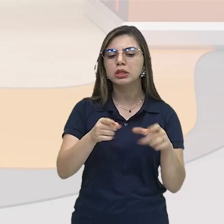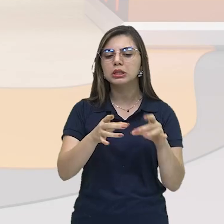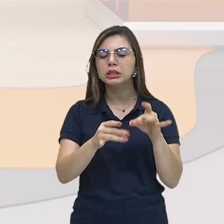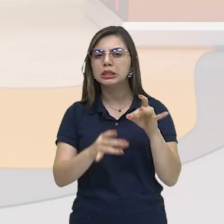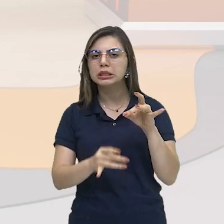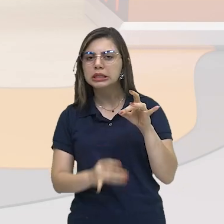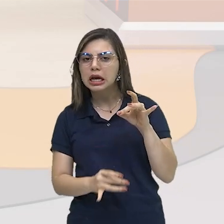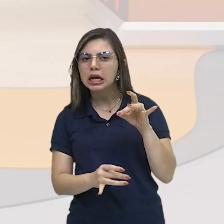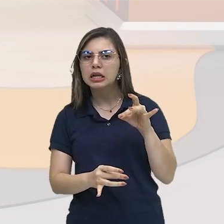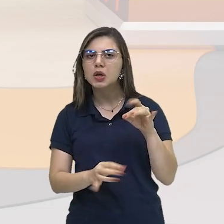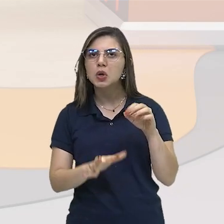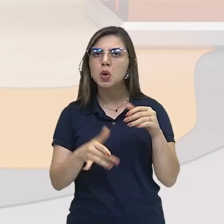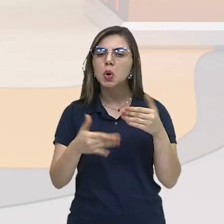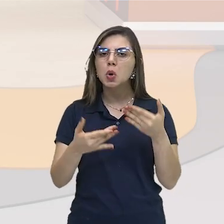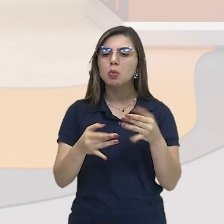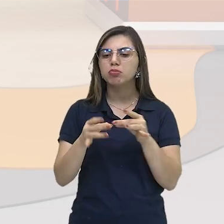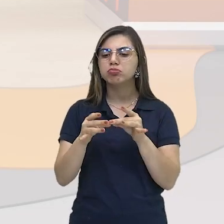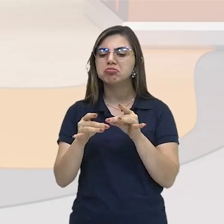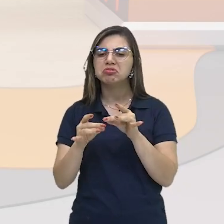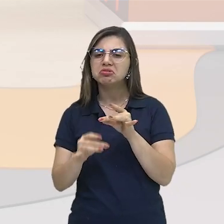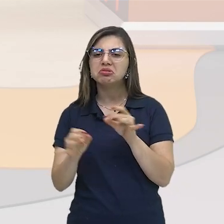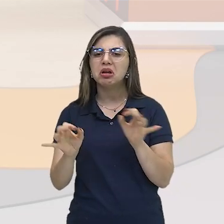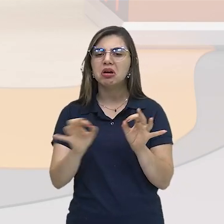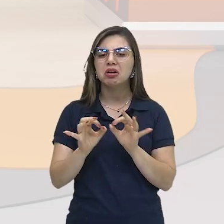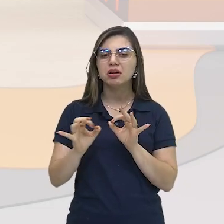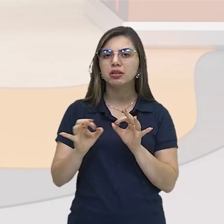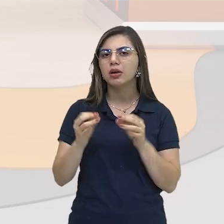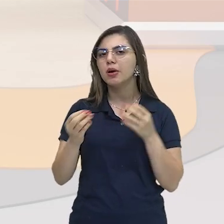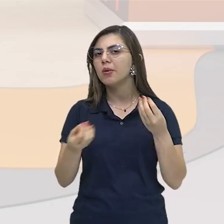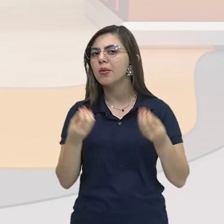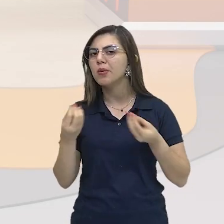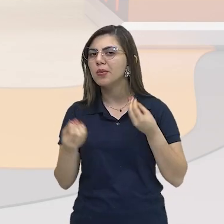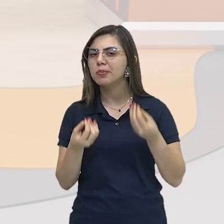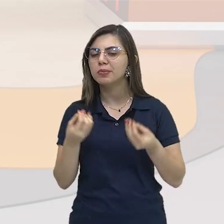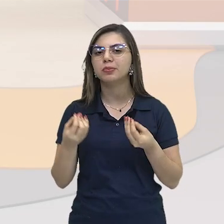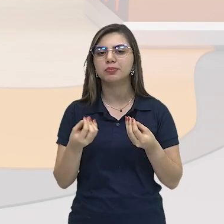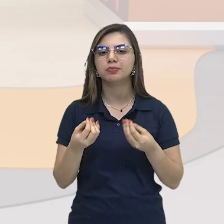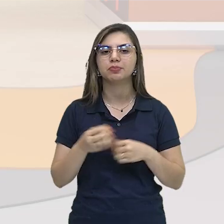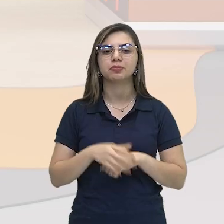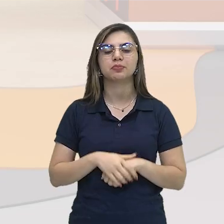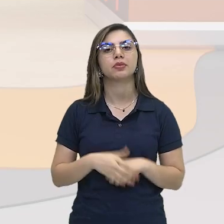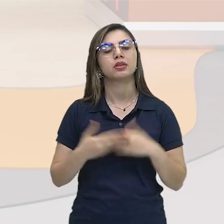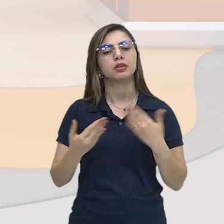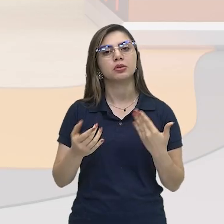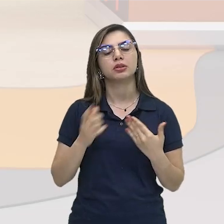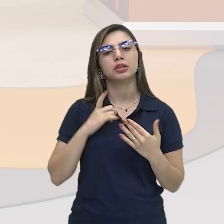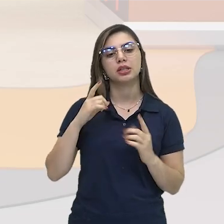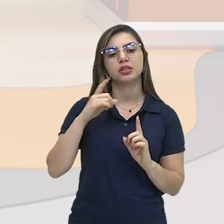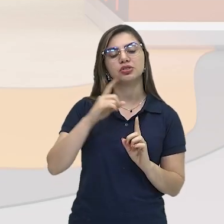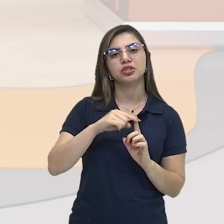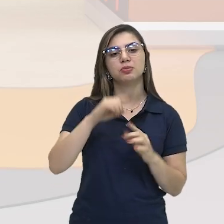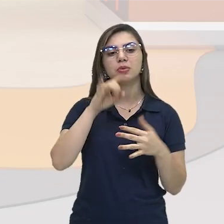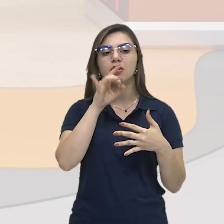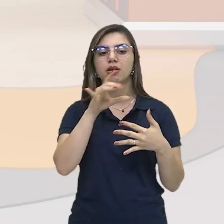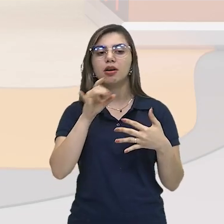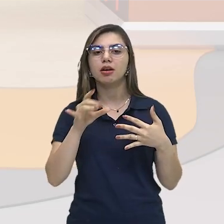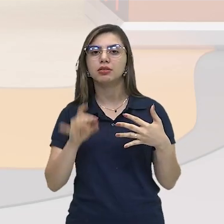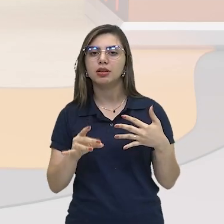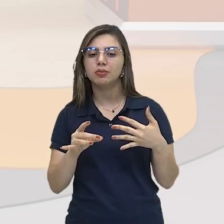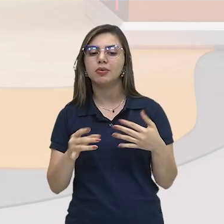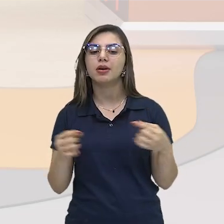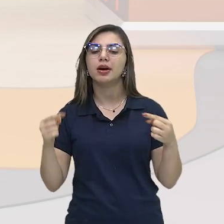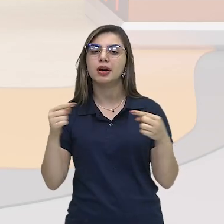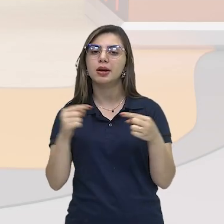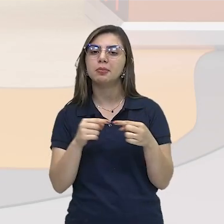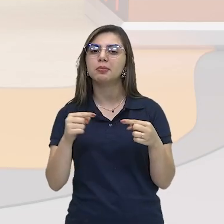detalhe? É uma área que contém muitos detalhes que a gente quer apresentar? E cada uma dessas finalidades, a gente acaba utilizando